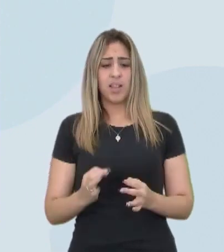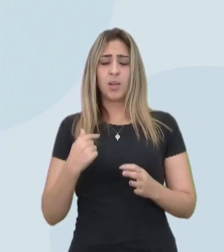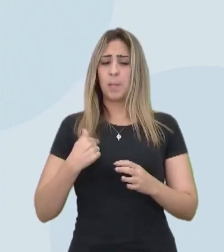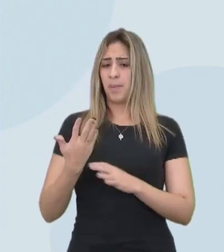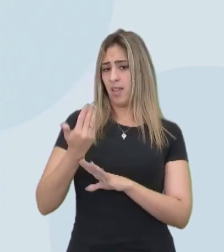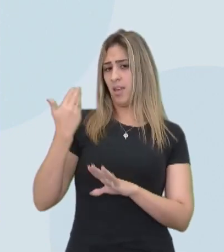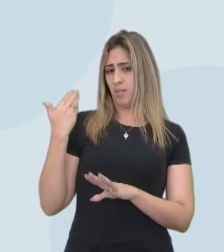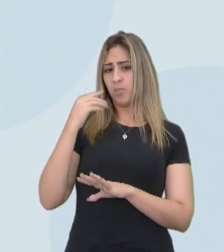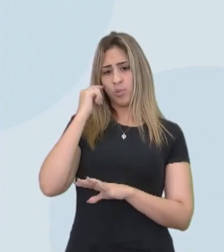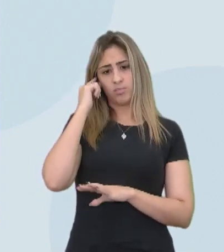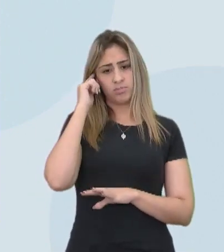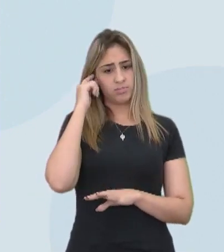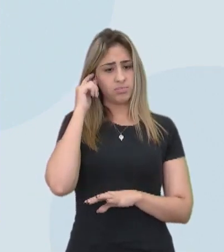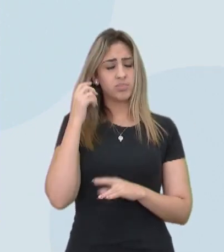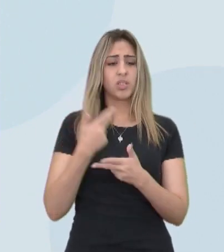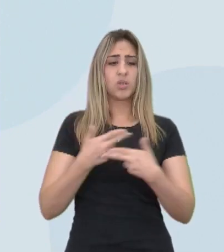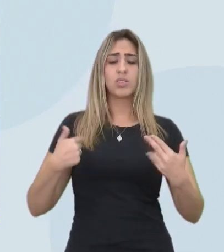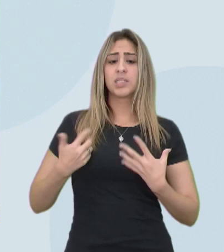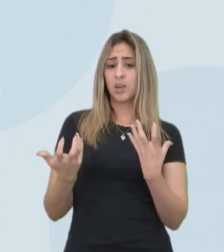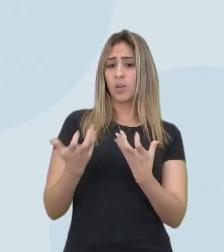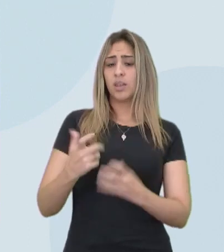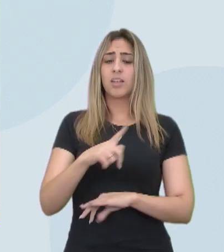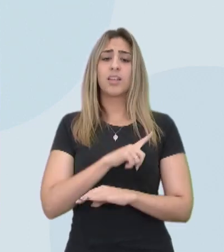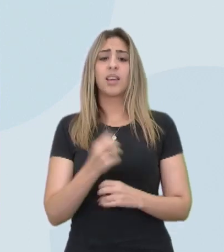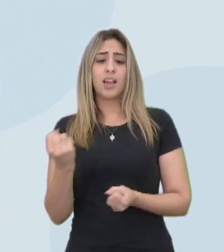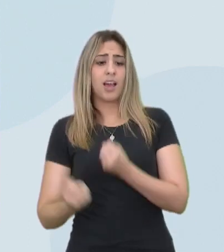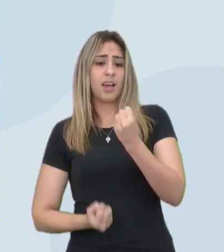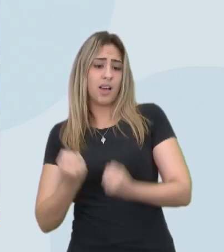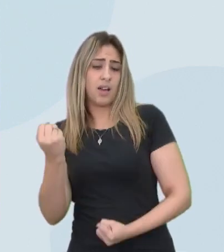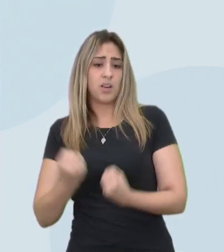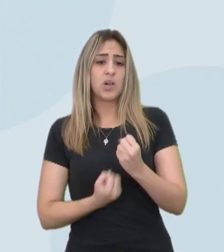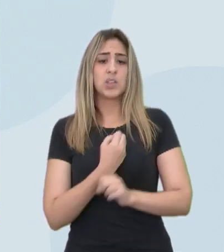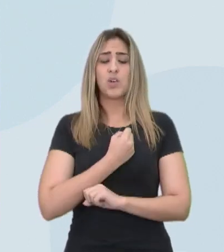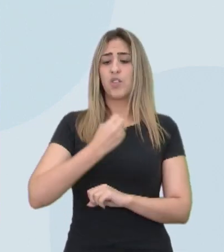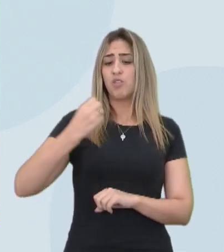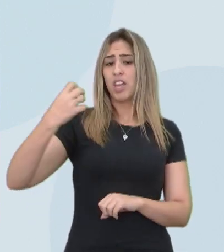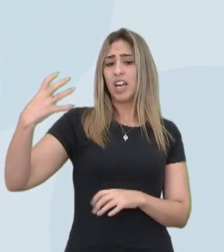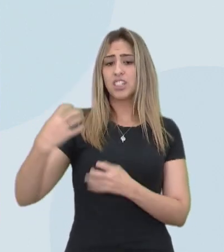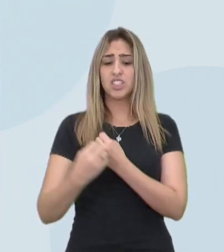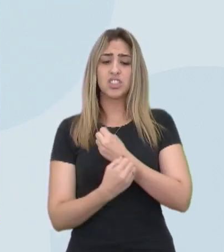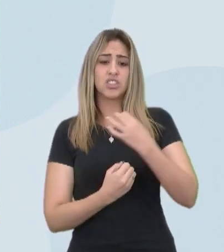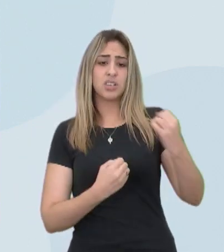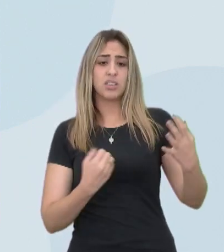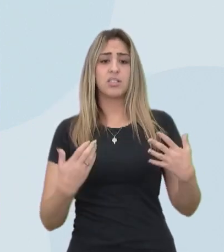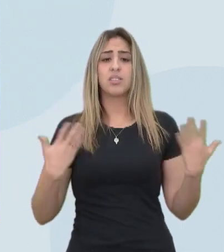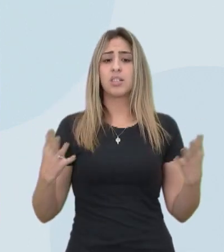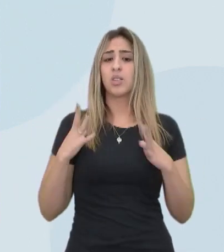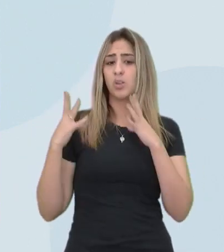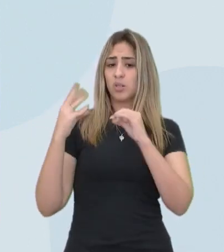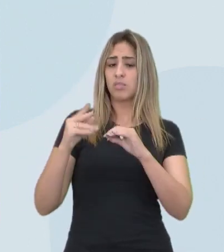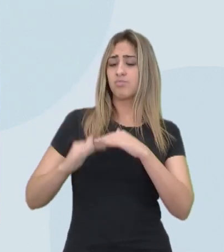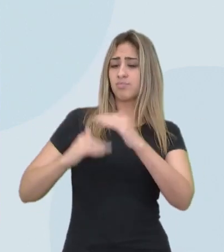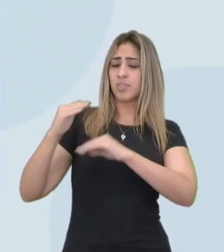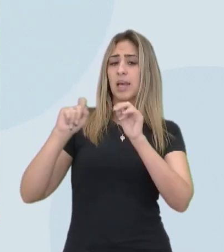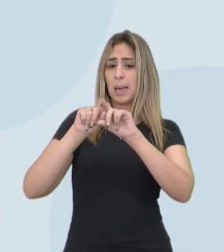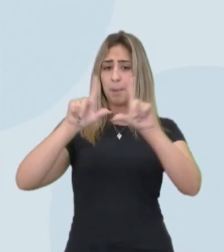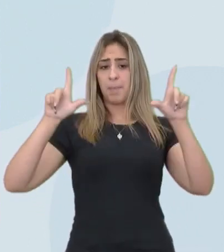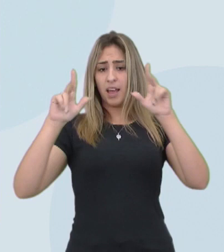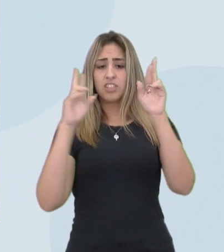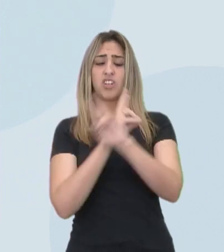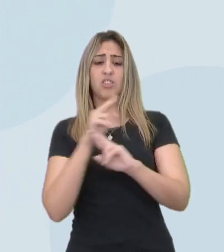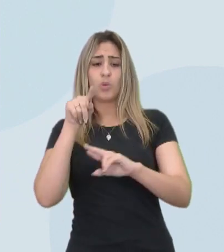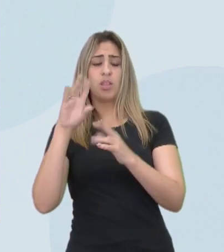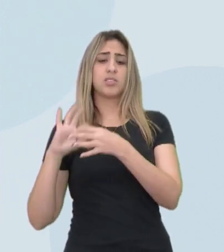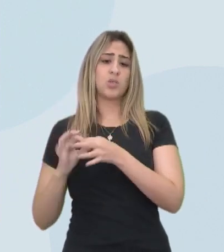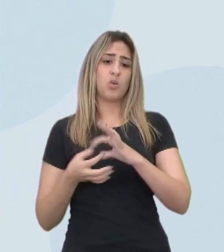minha época. Coisas que eu queria ter, carros, viajar. Então, estão subindo imagens relacionadas a esse